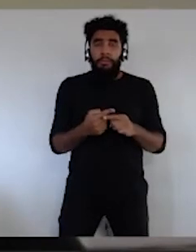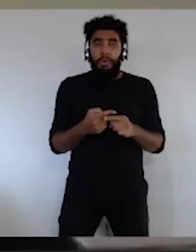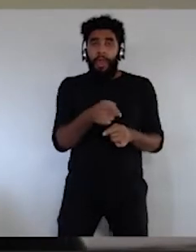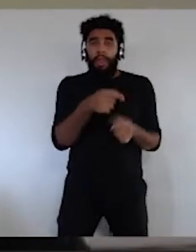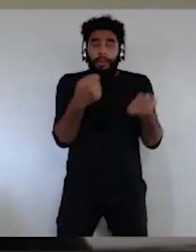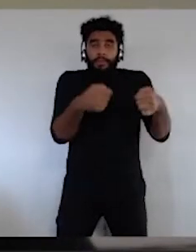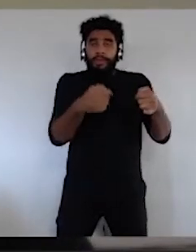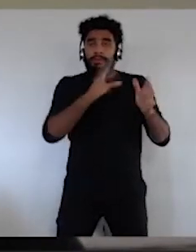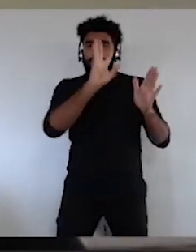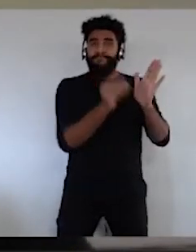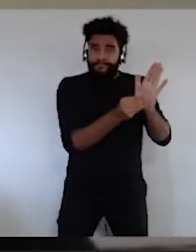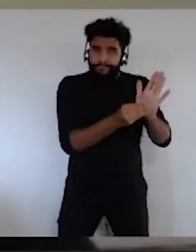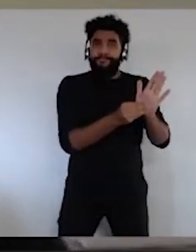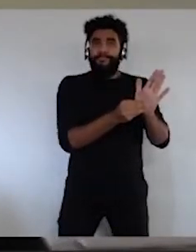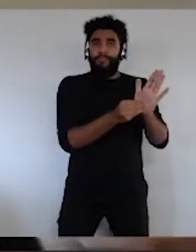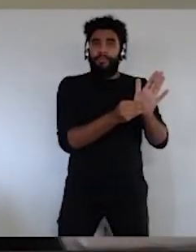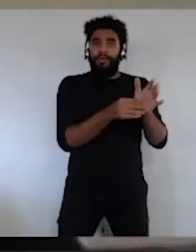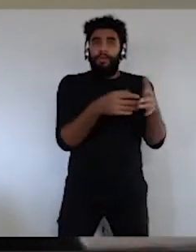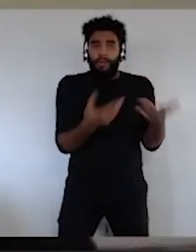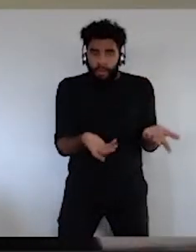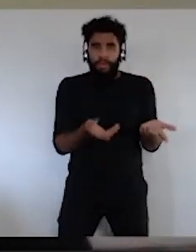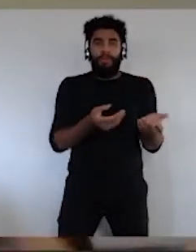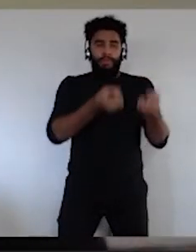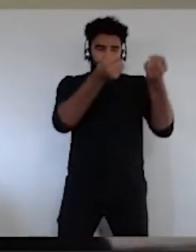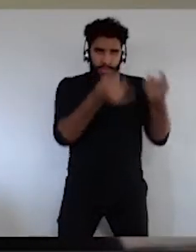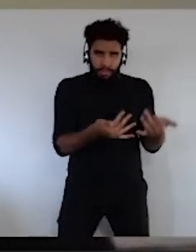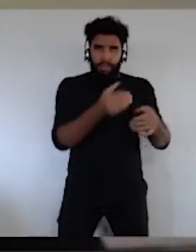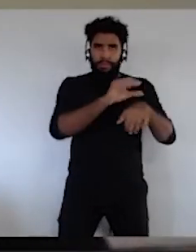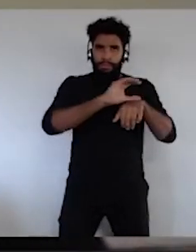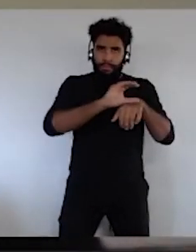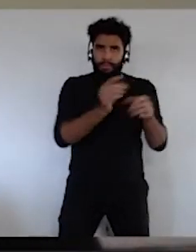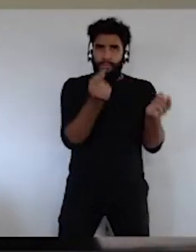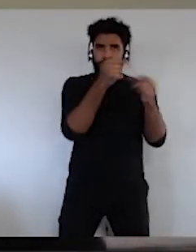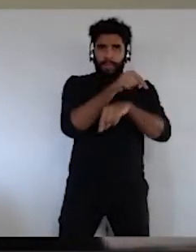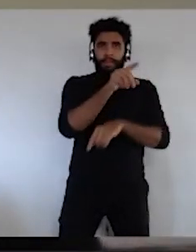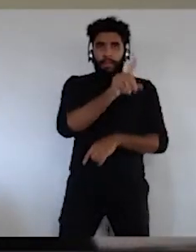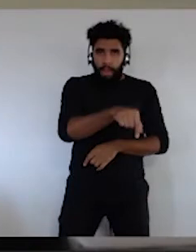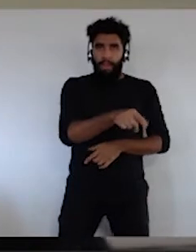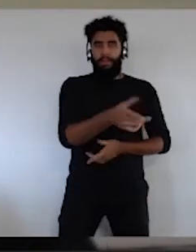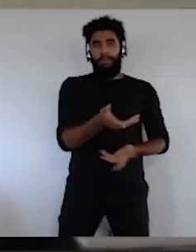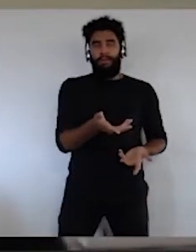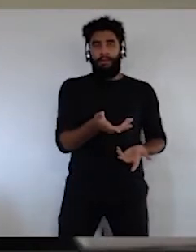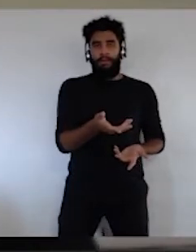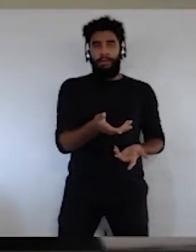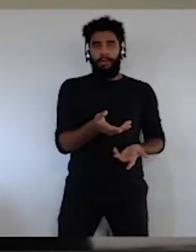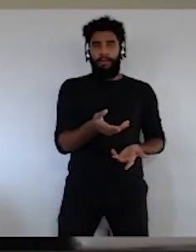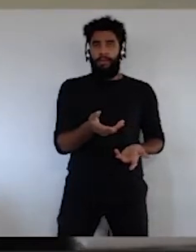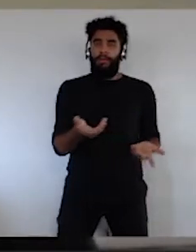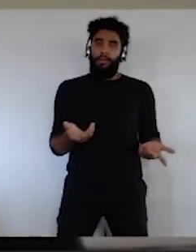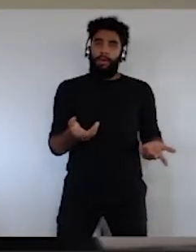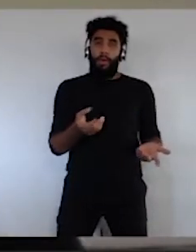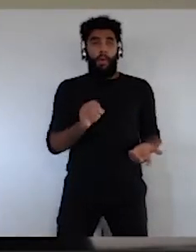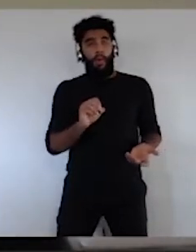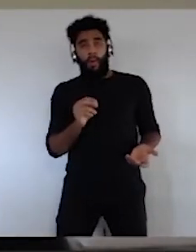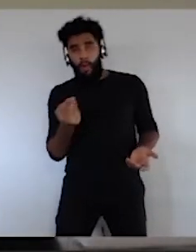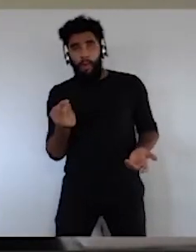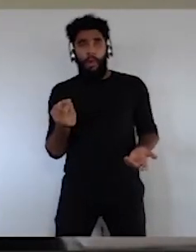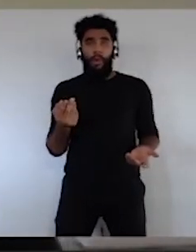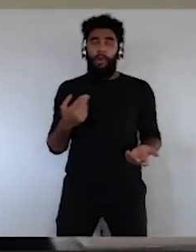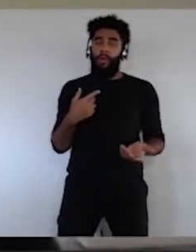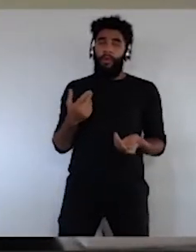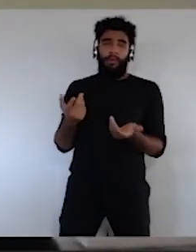10 dias, prorrogável por mais 10 dias, qual é o prejuízo de devolver o processo no prazo? Ele não votou. Se o